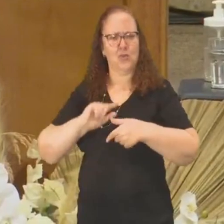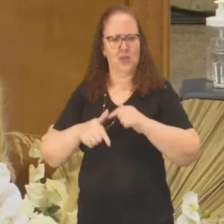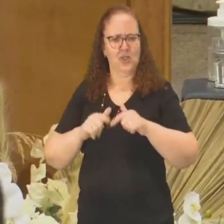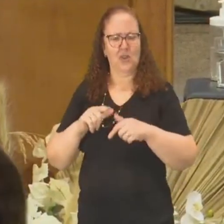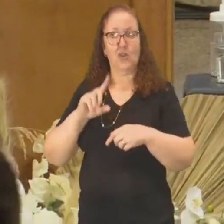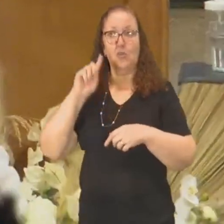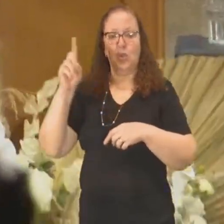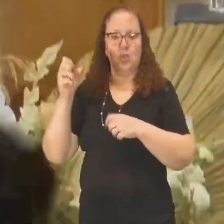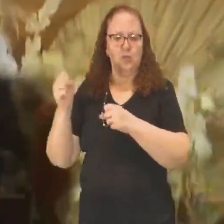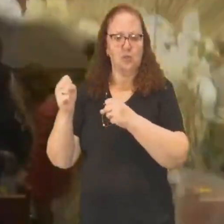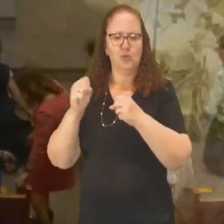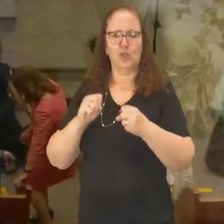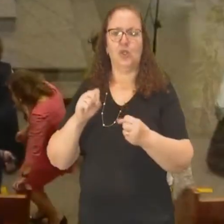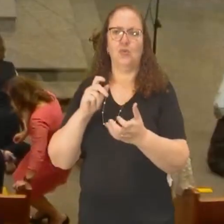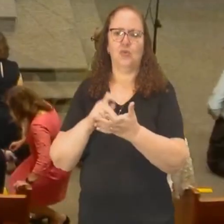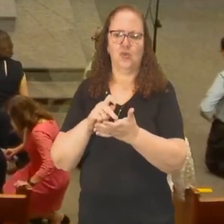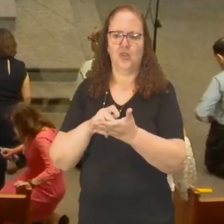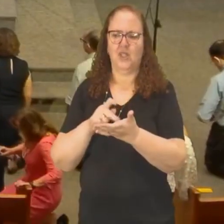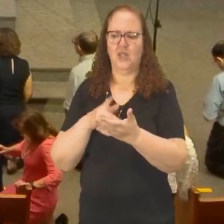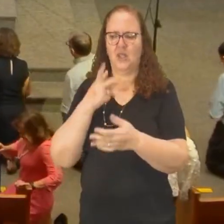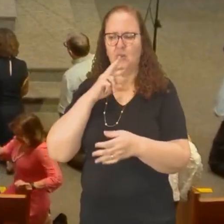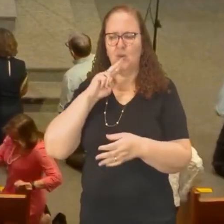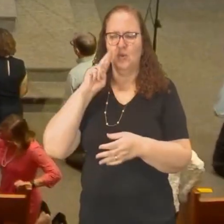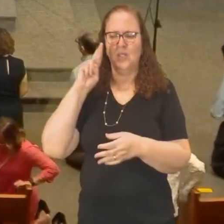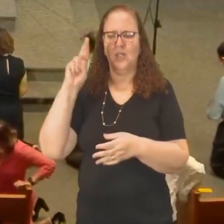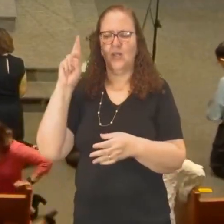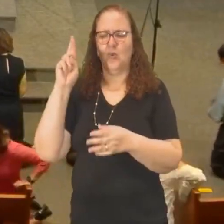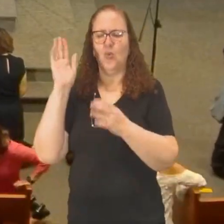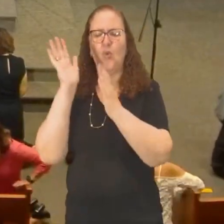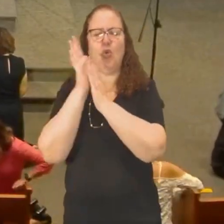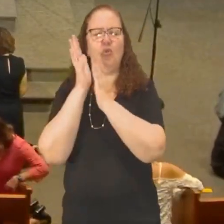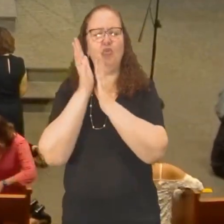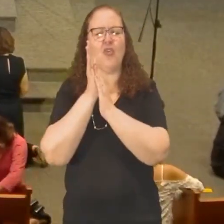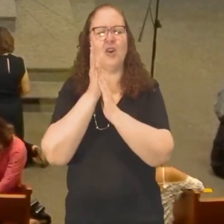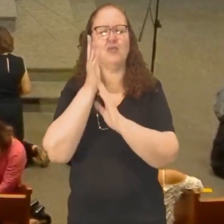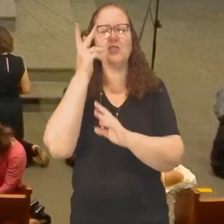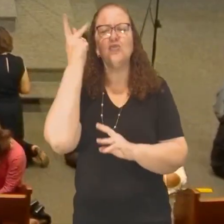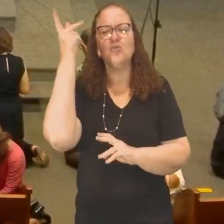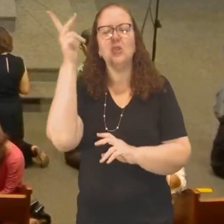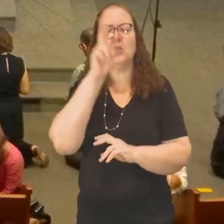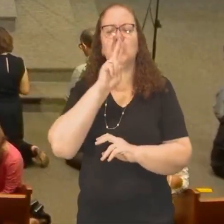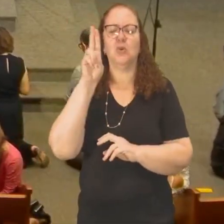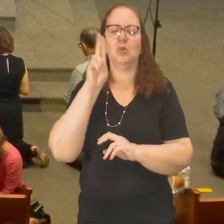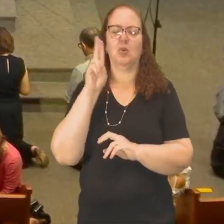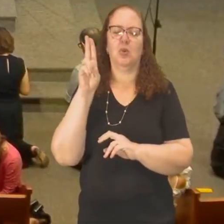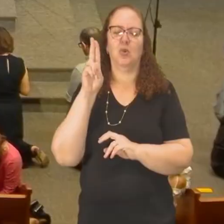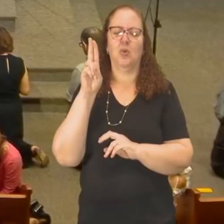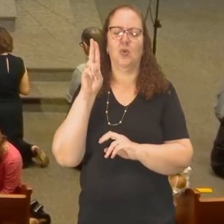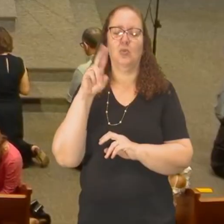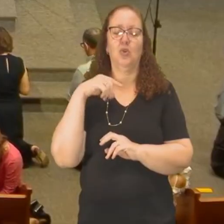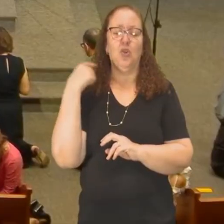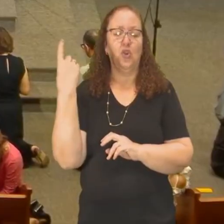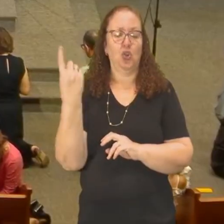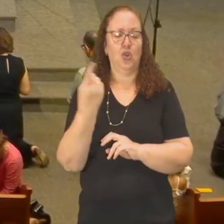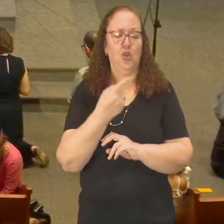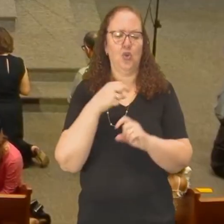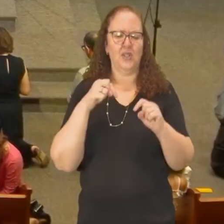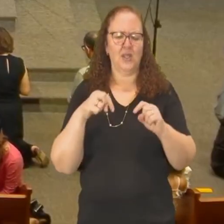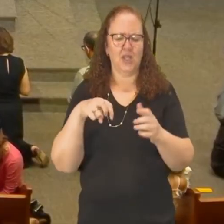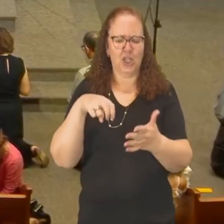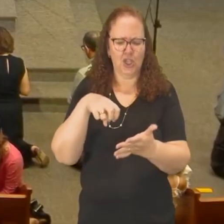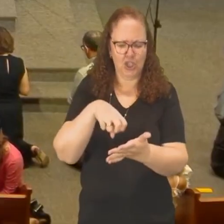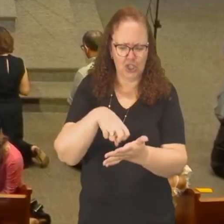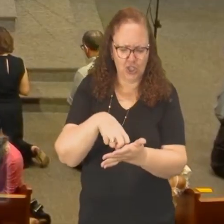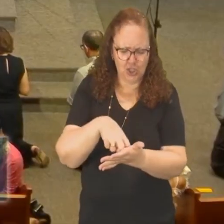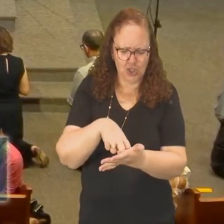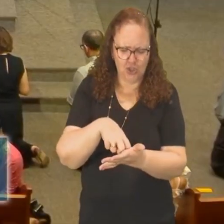poderoso. Senhor, louvado seja o Teu nome. Nós não estamos de joelhos